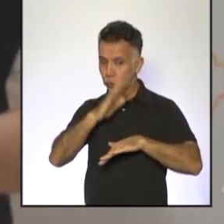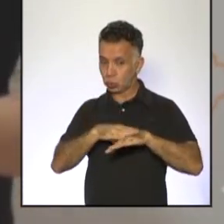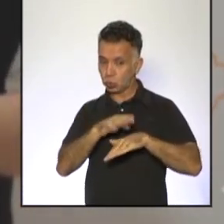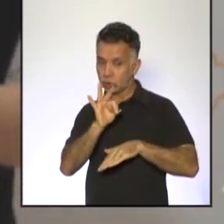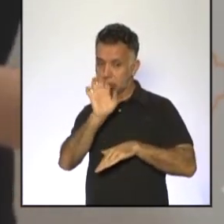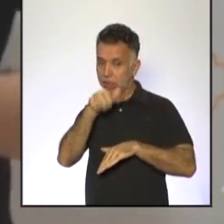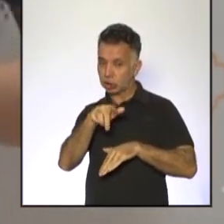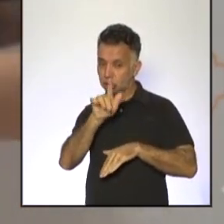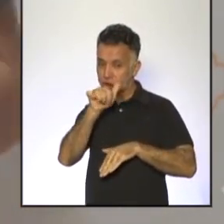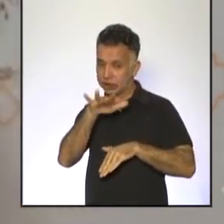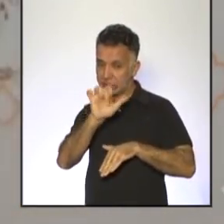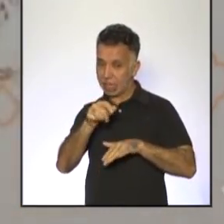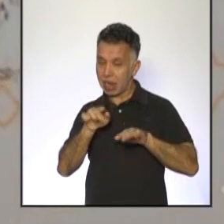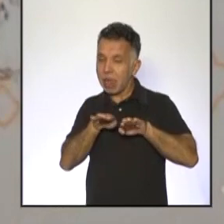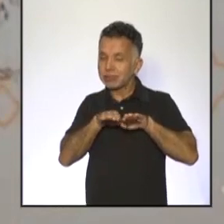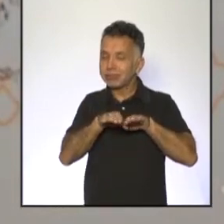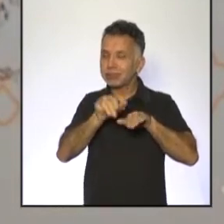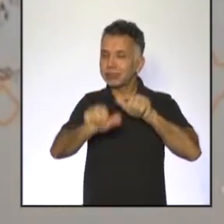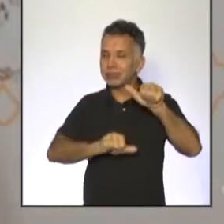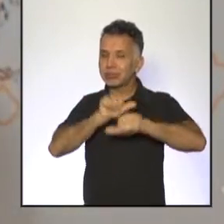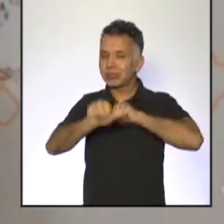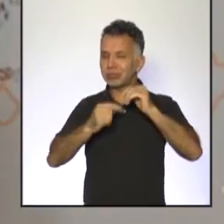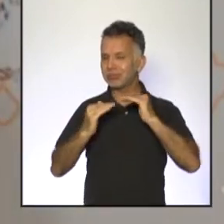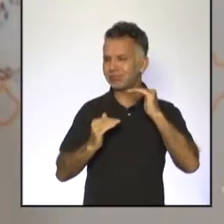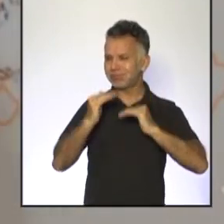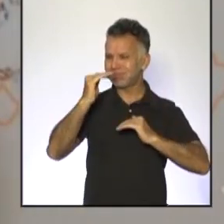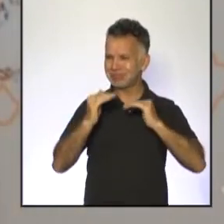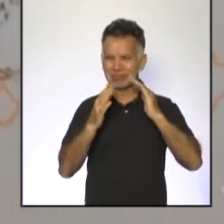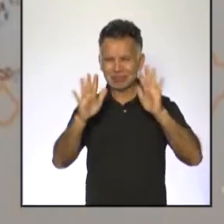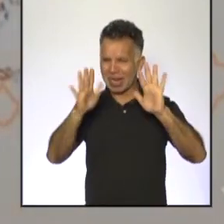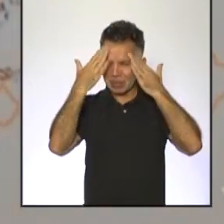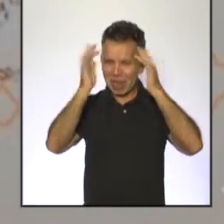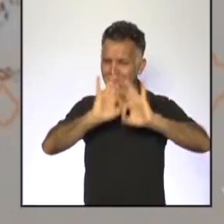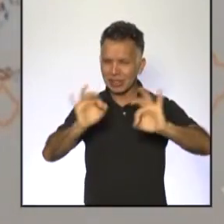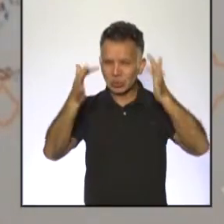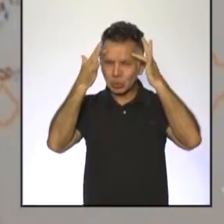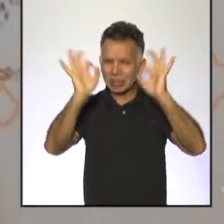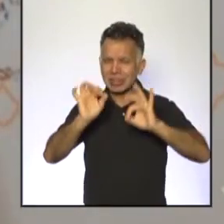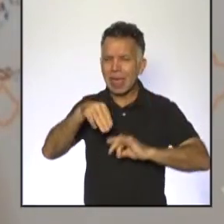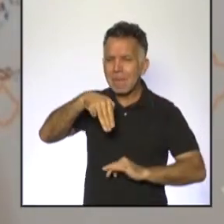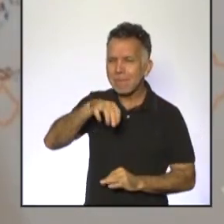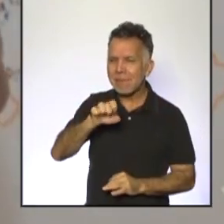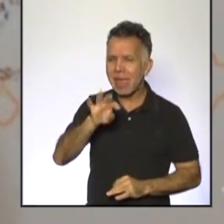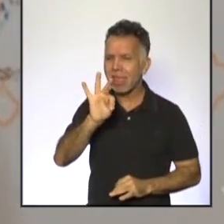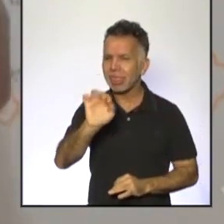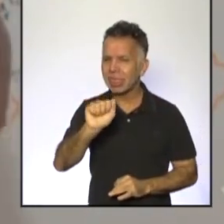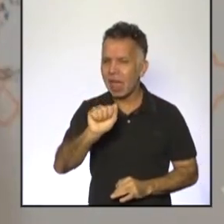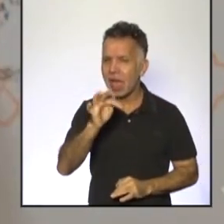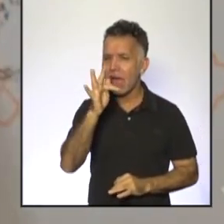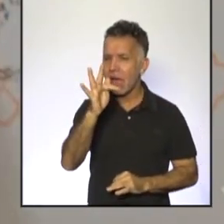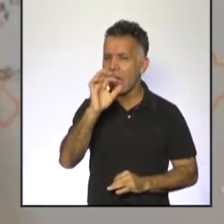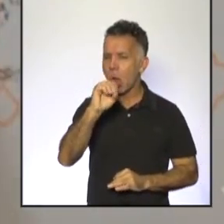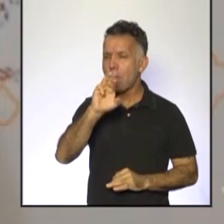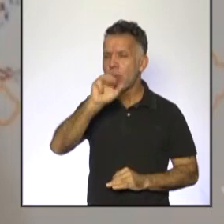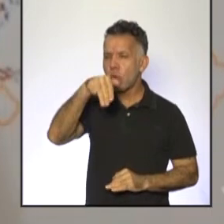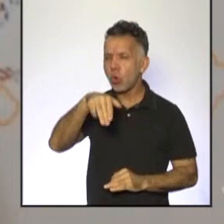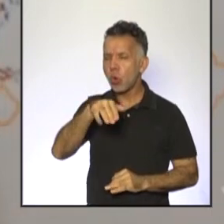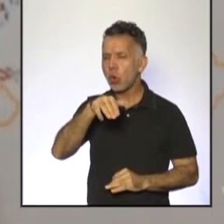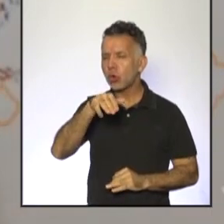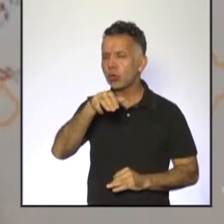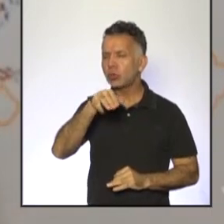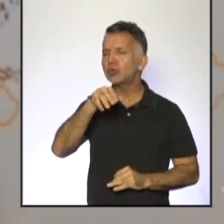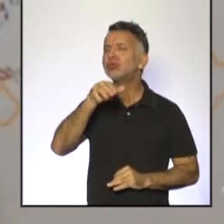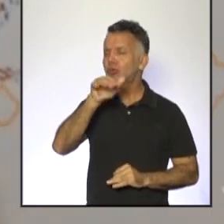um altíssimo grau de metamorfismo. Ô Vitinho, pô, para aí, eu não entendi o que é metamorfismo. Metamorfismo é